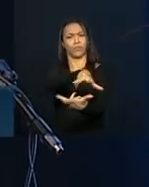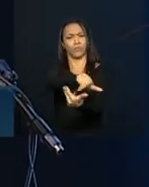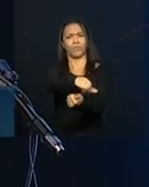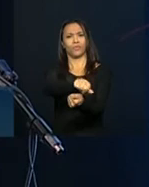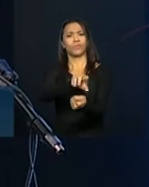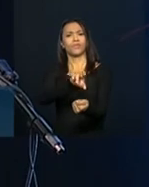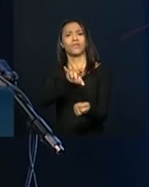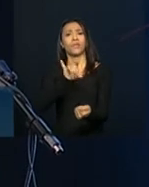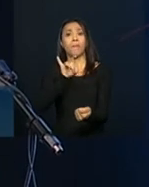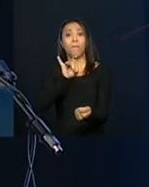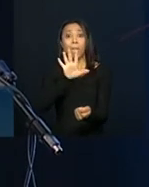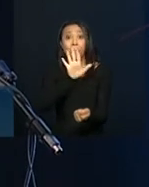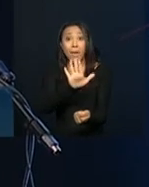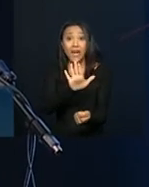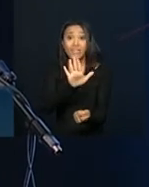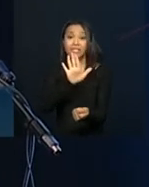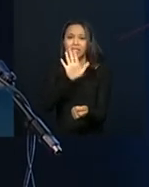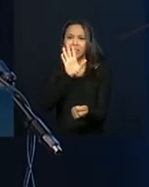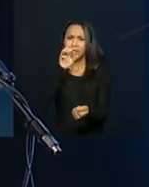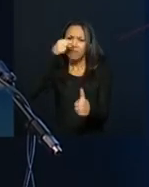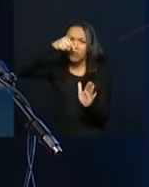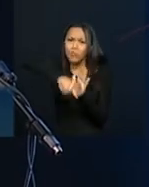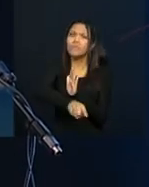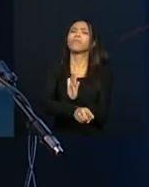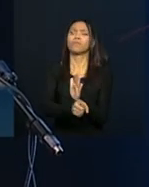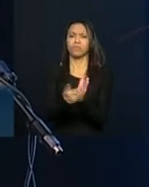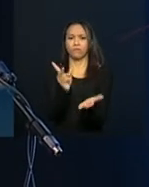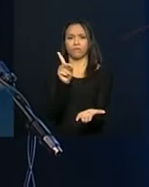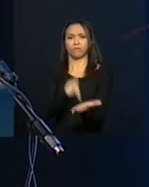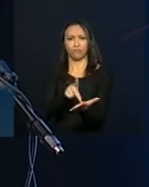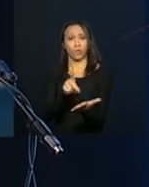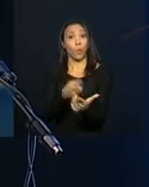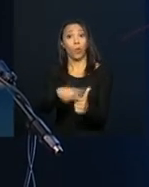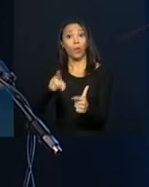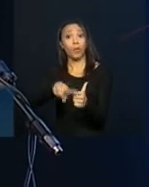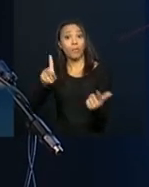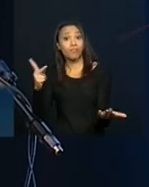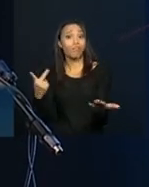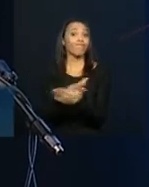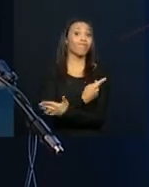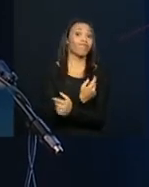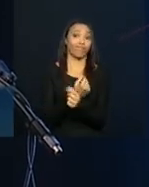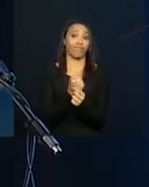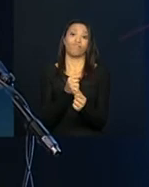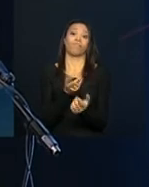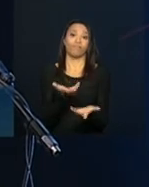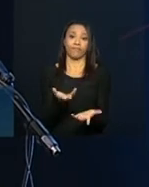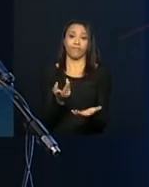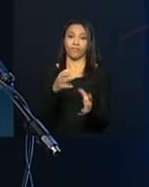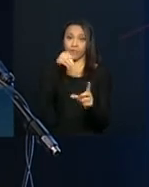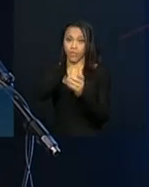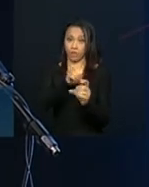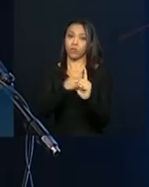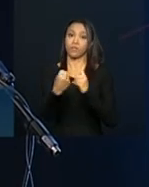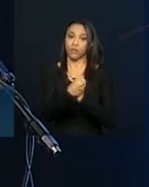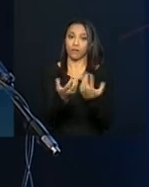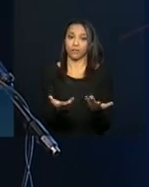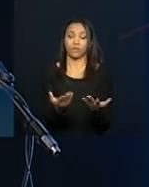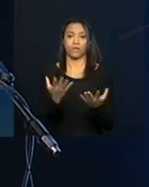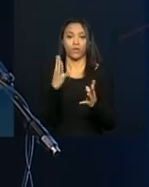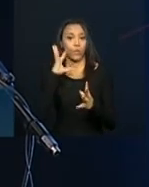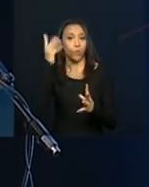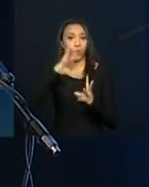mas no núcleo duro dos principais problemas. Então, hoje, para nós é